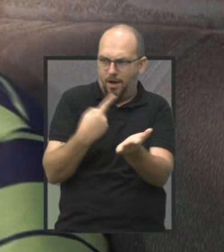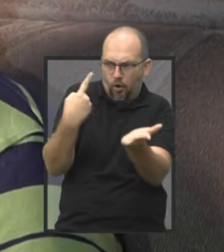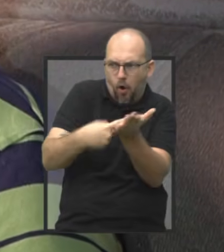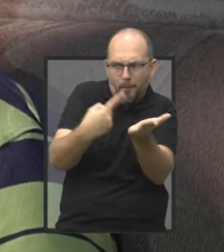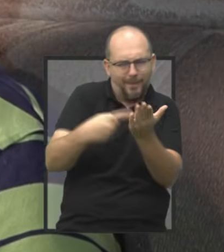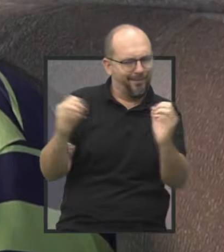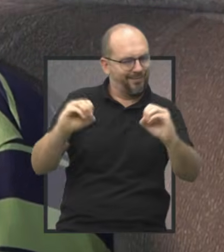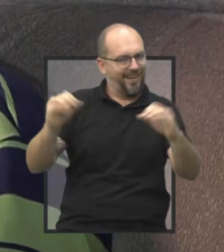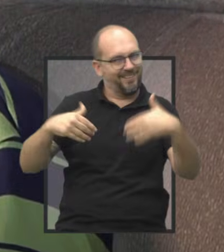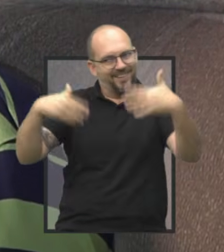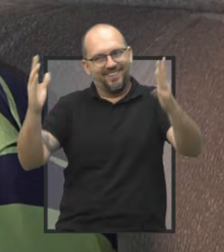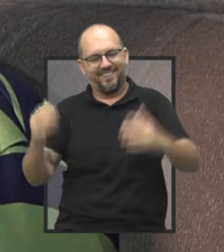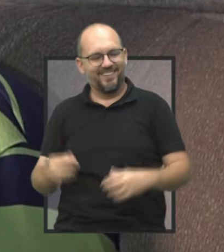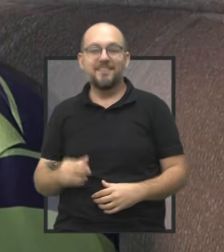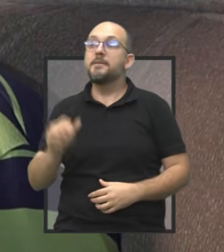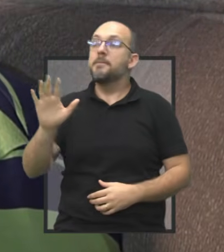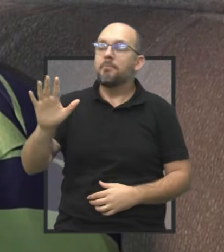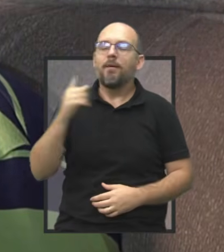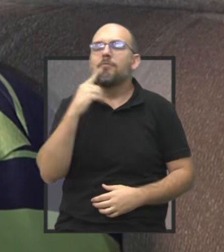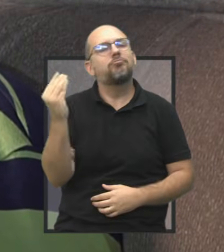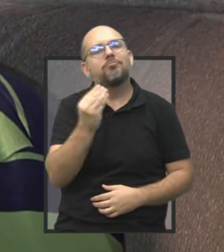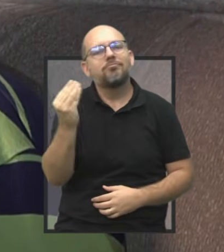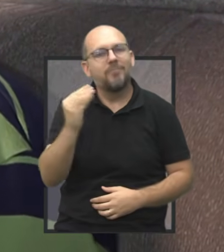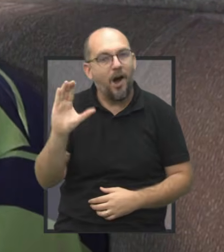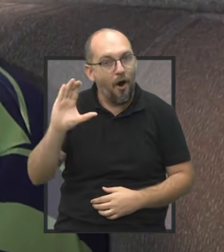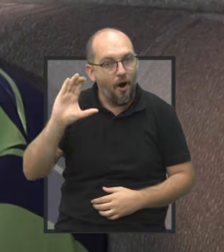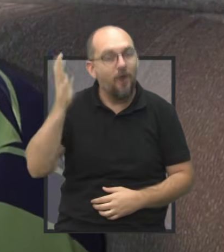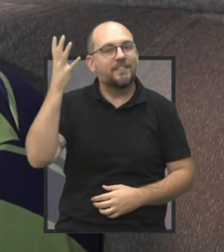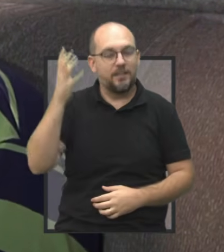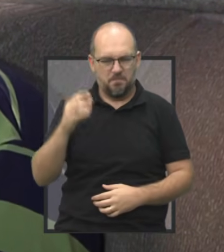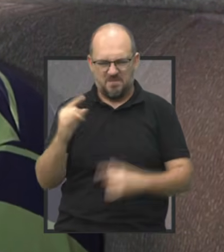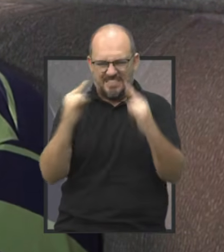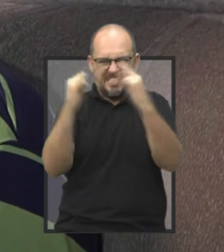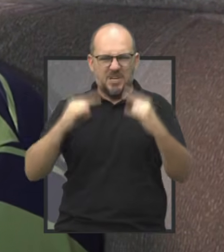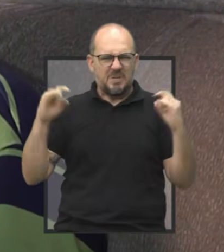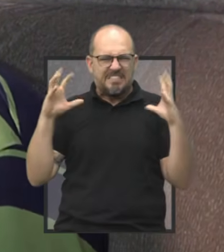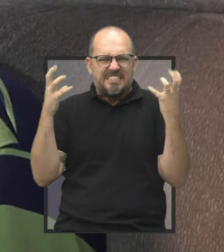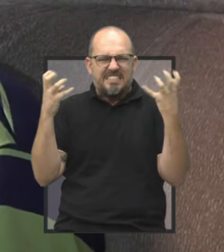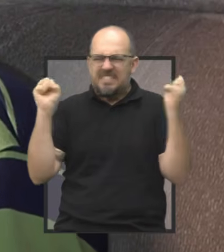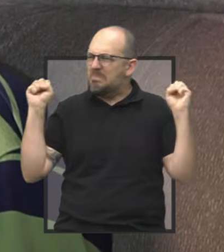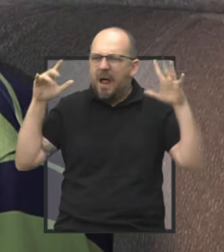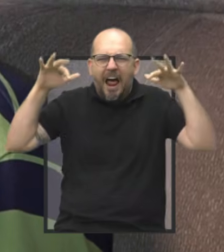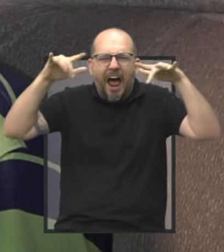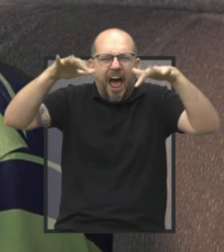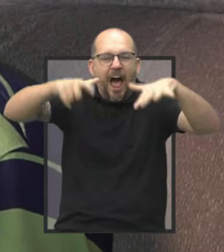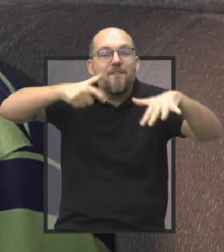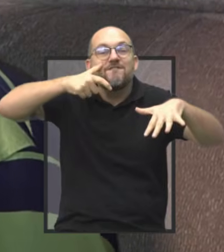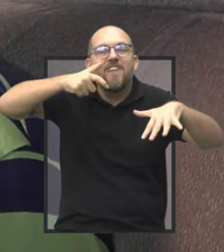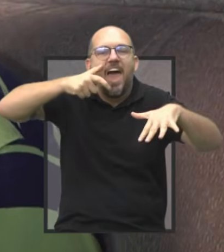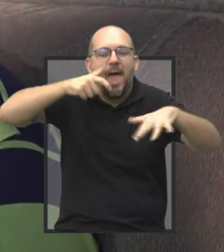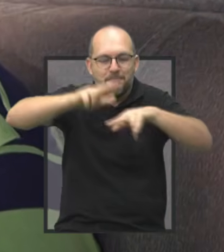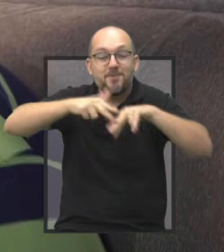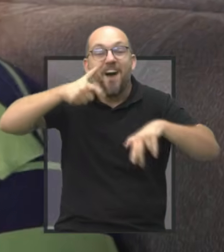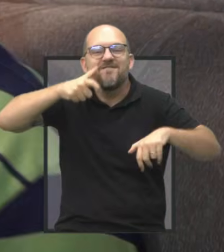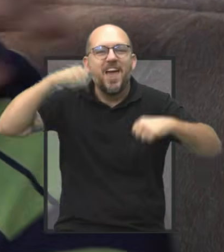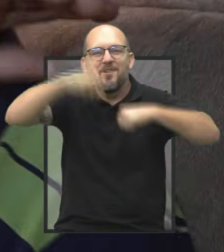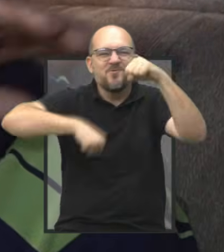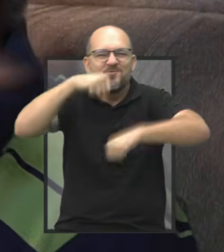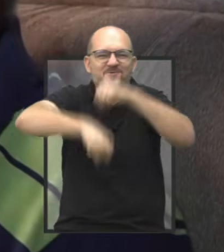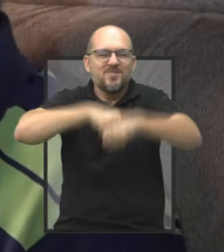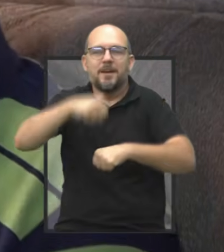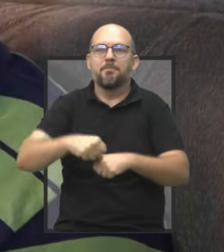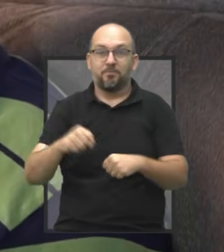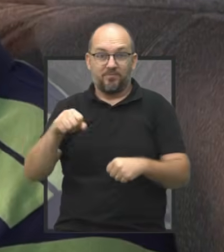combinou? Aí, o que aconteceu? O circo assim de gente, ó. Pra ver vocês dois lutar. Pra ver nós lutar, a